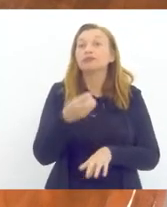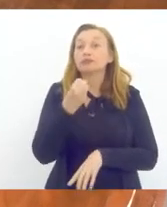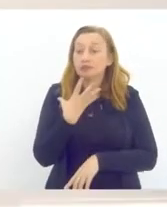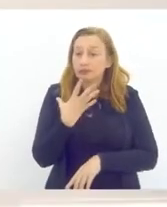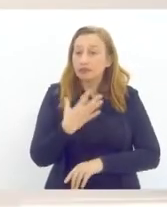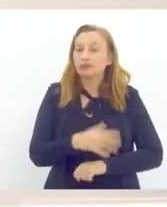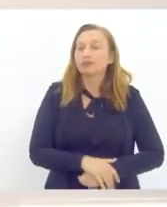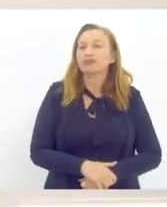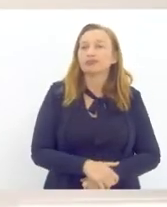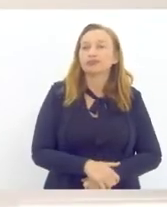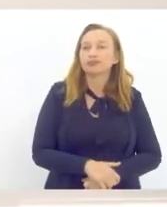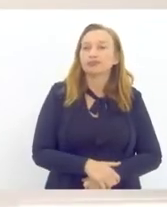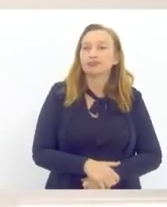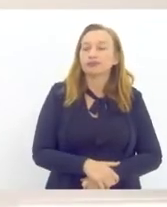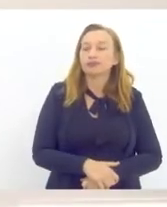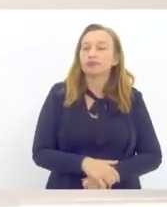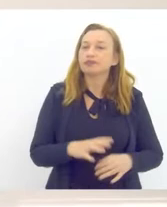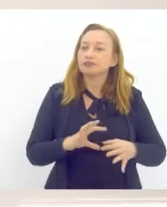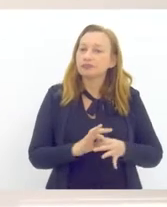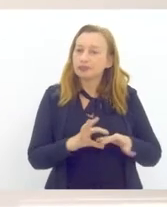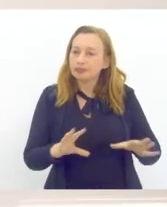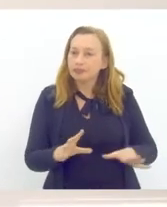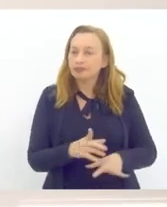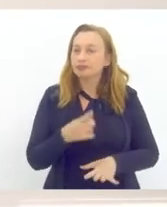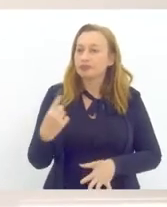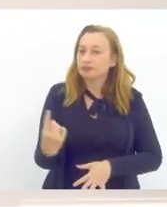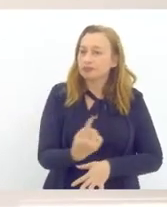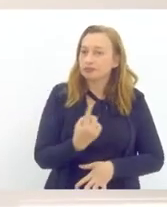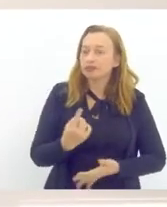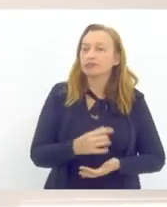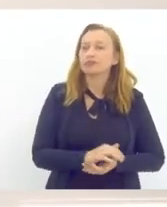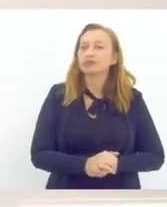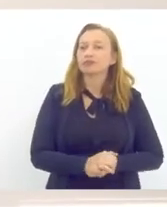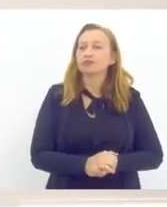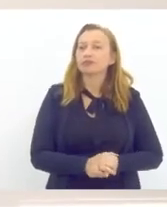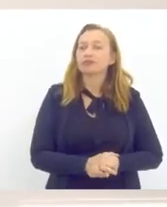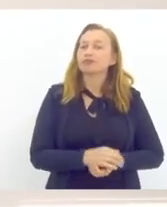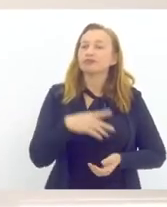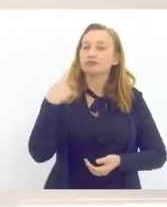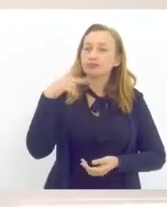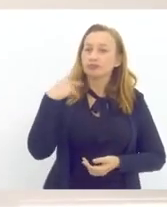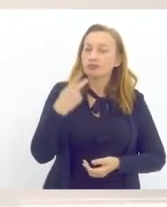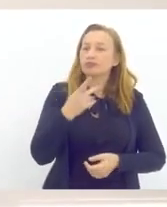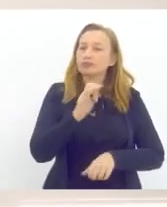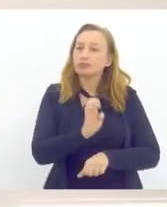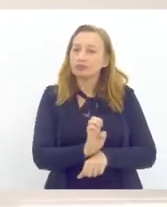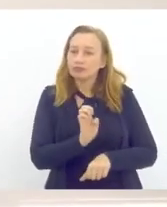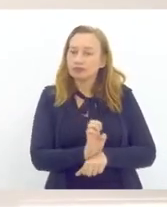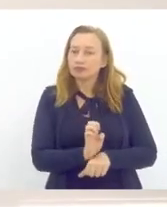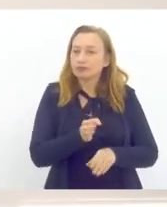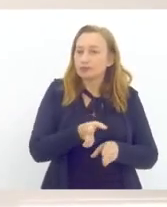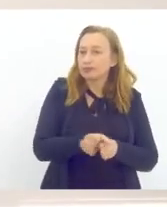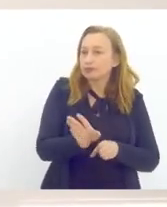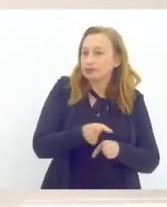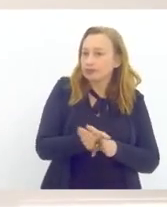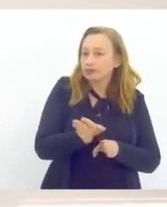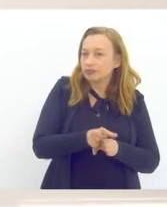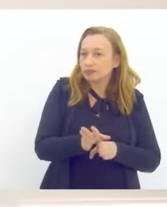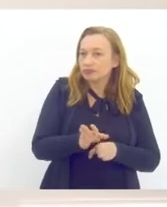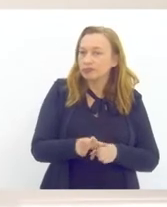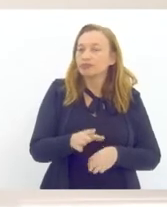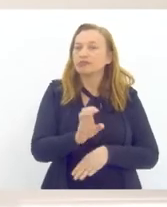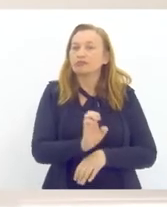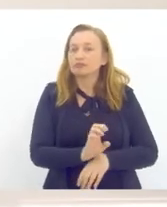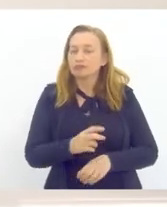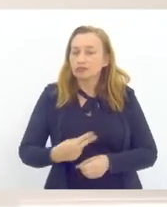positiva, que nos permite ter uma política estadual de orientação aos